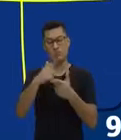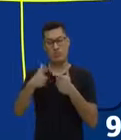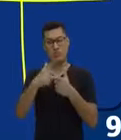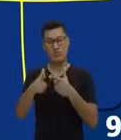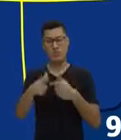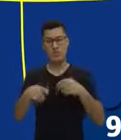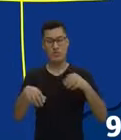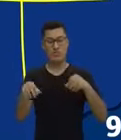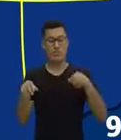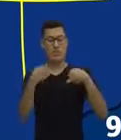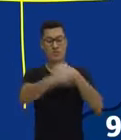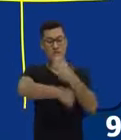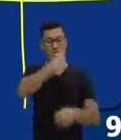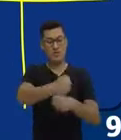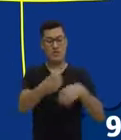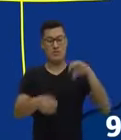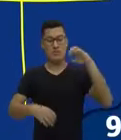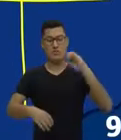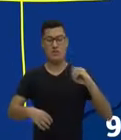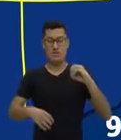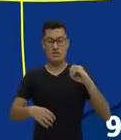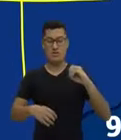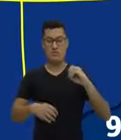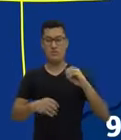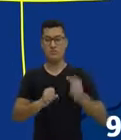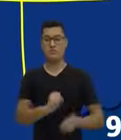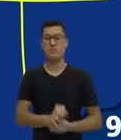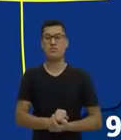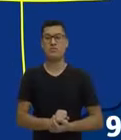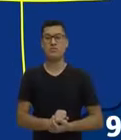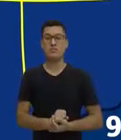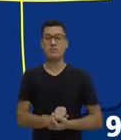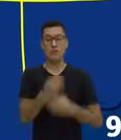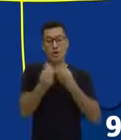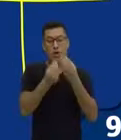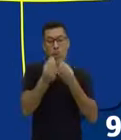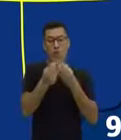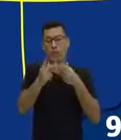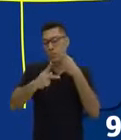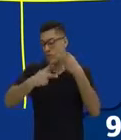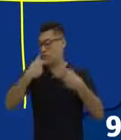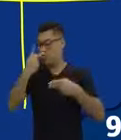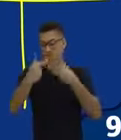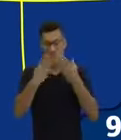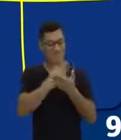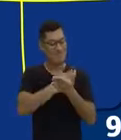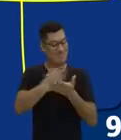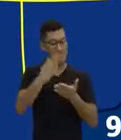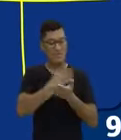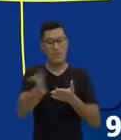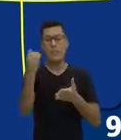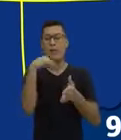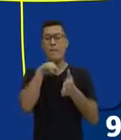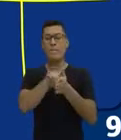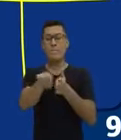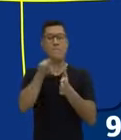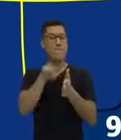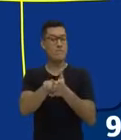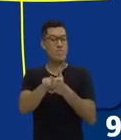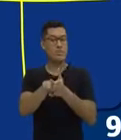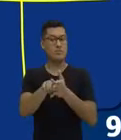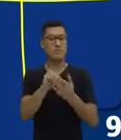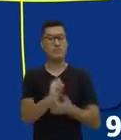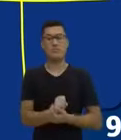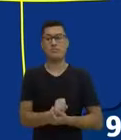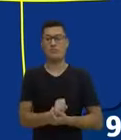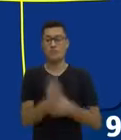zero. Certo? Que é o inicial, é zero. Isso. Mas, como ele não fala quantos anos vão se passar, ele está perguntando isso, ele só